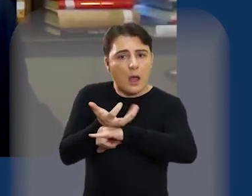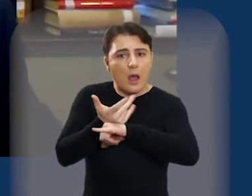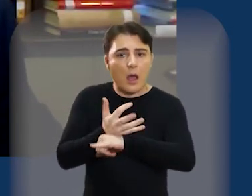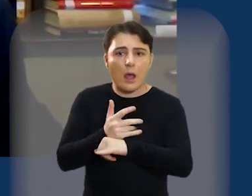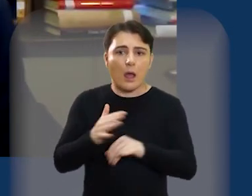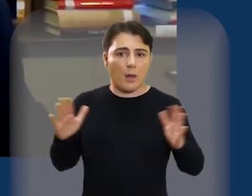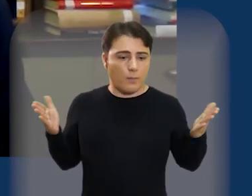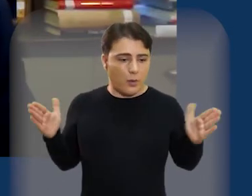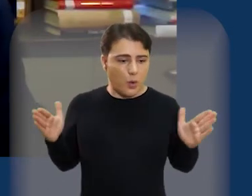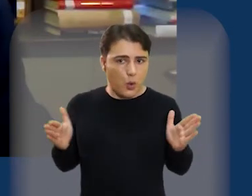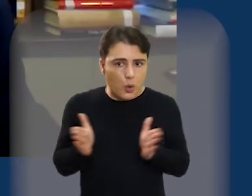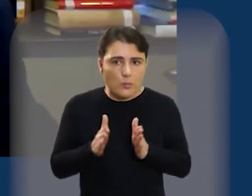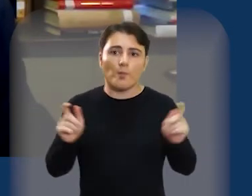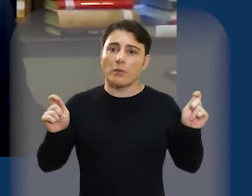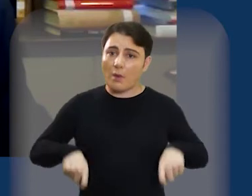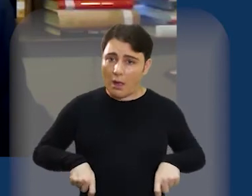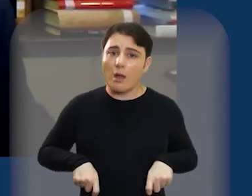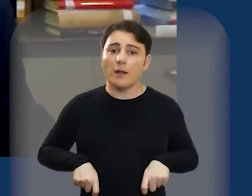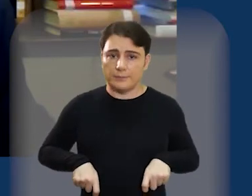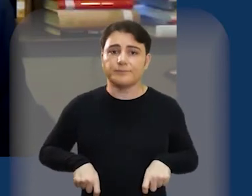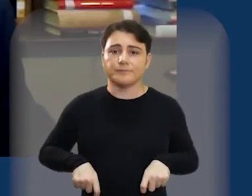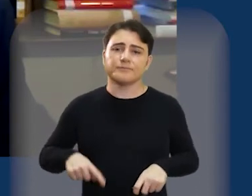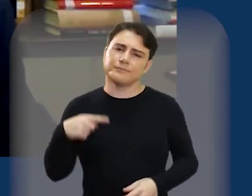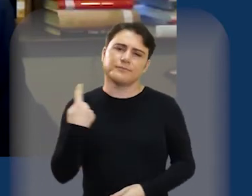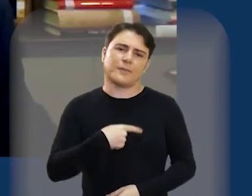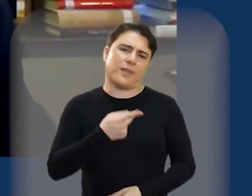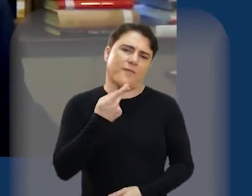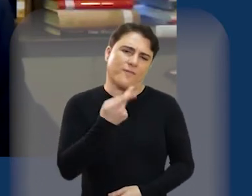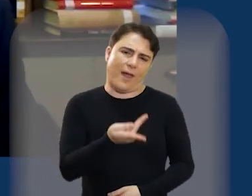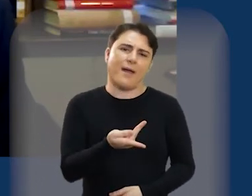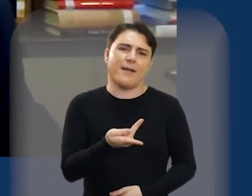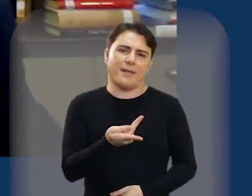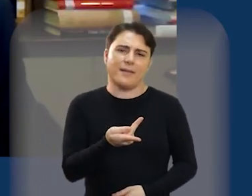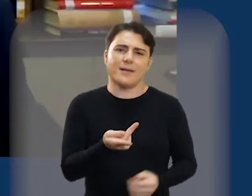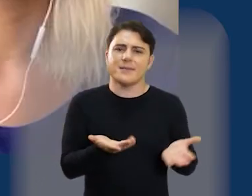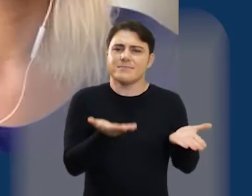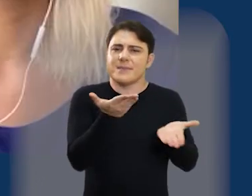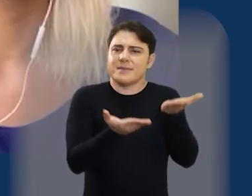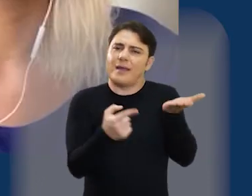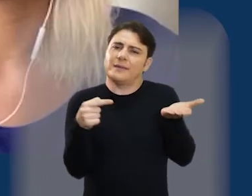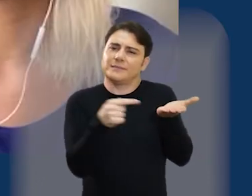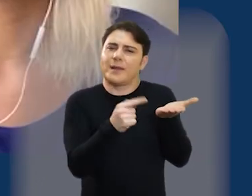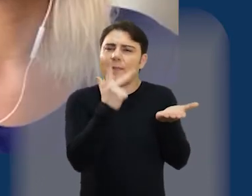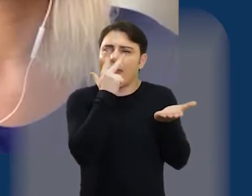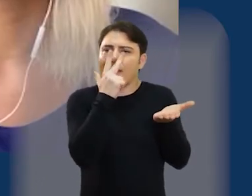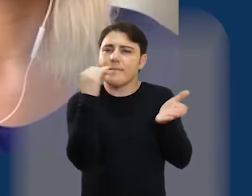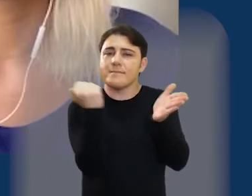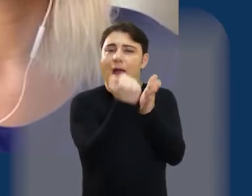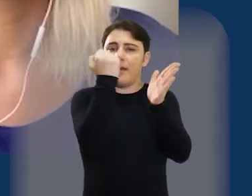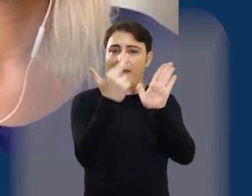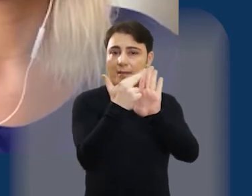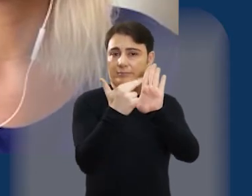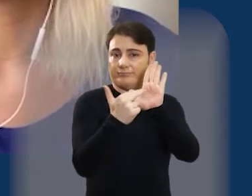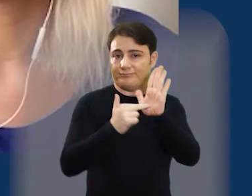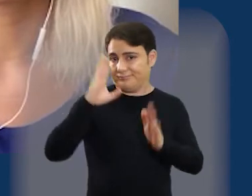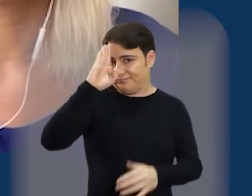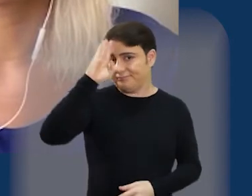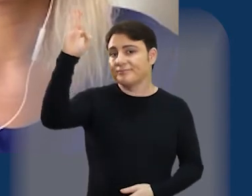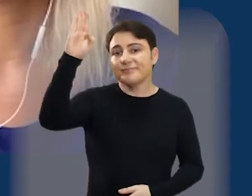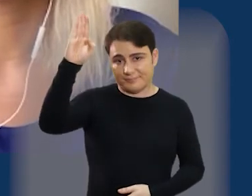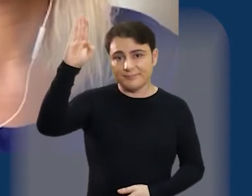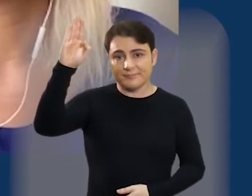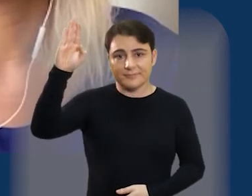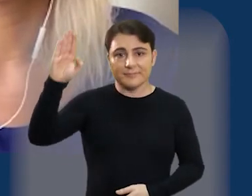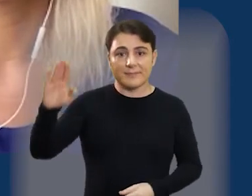considera isso uma avaliação científica, né? É um conceito A. Ou seja, dietas hipocalóricas